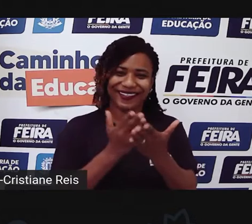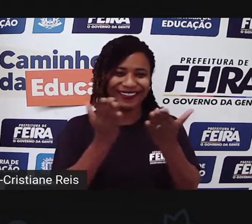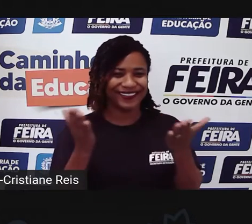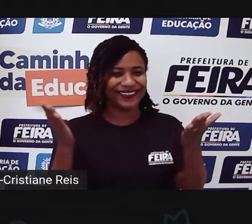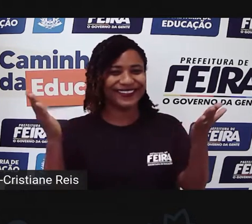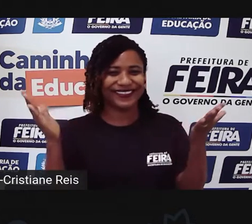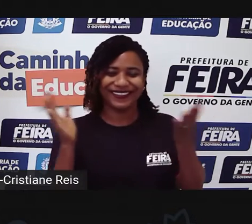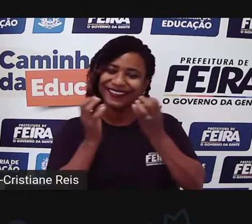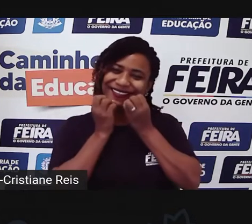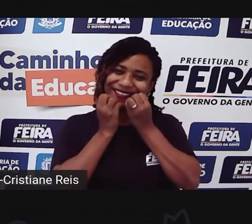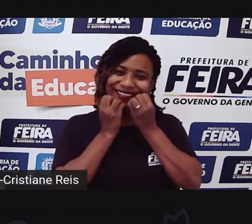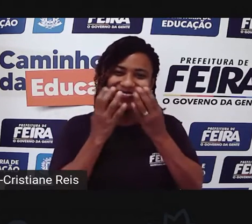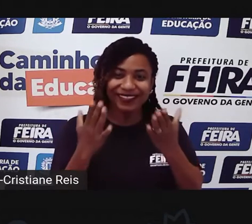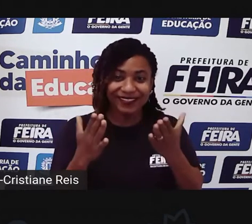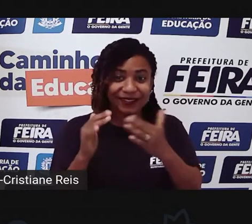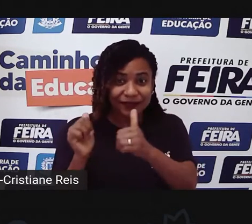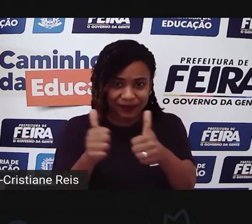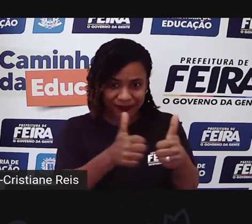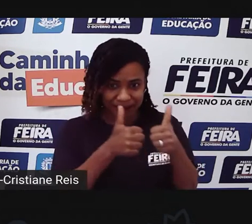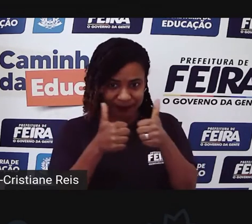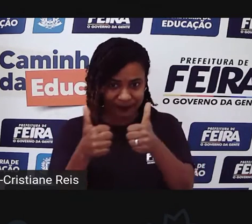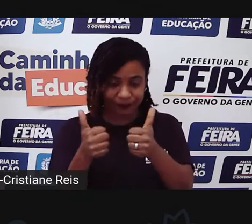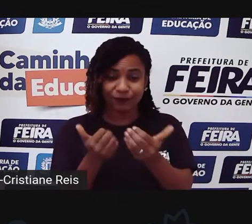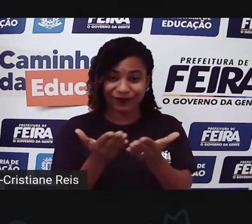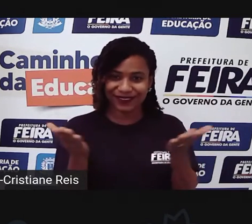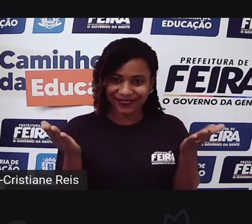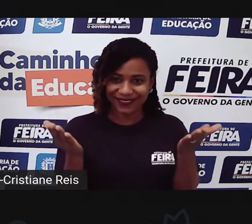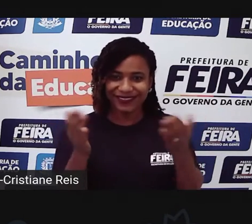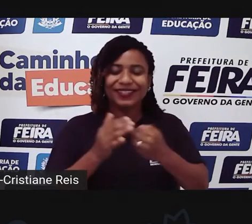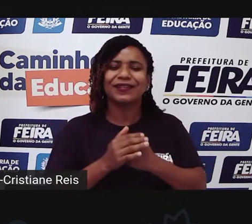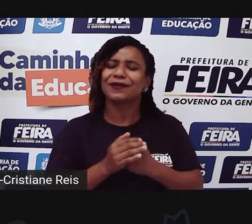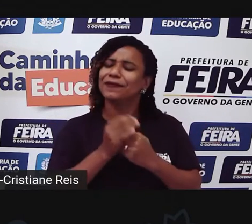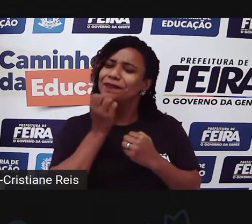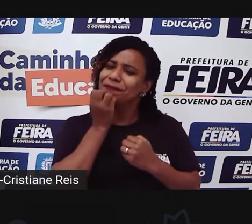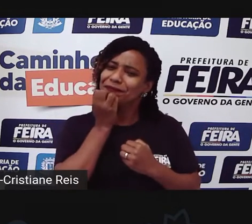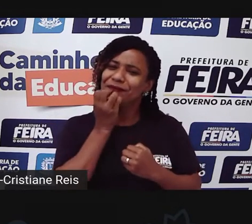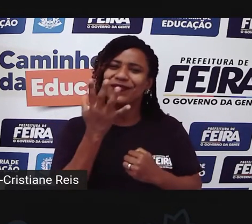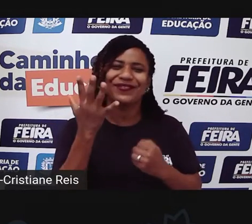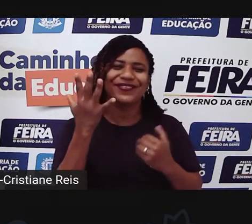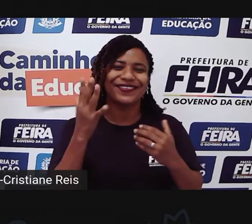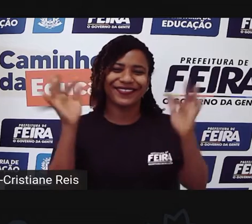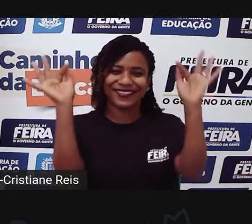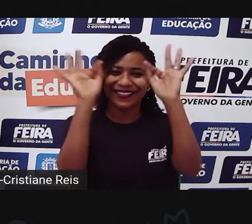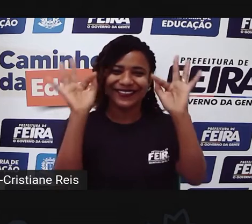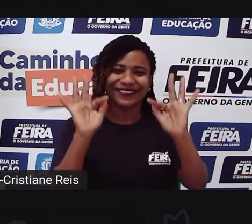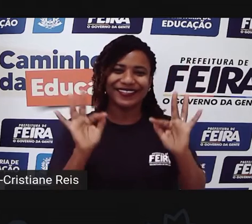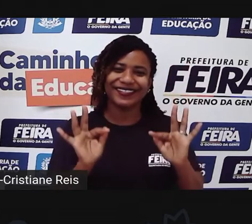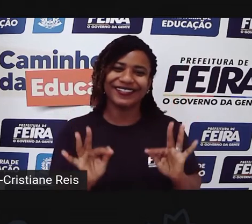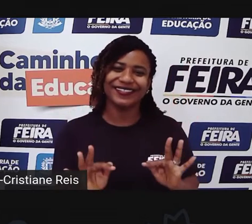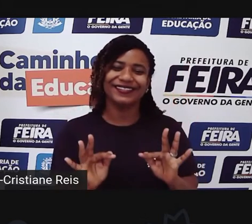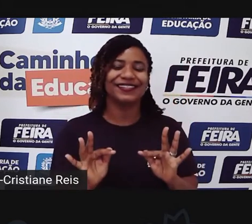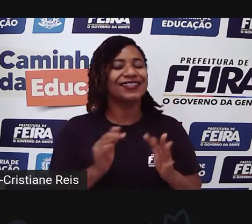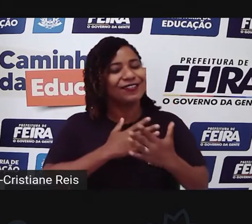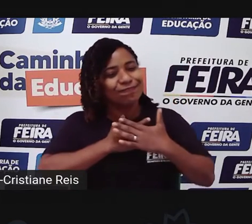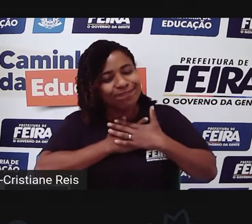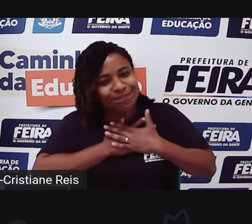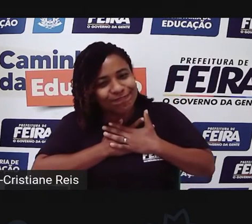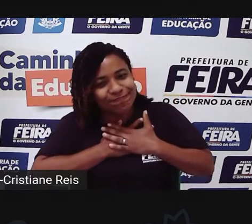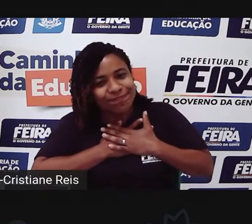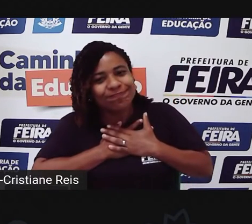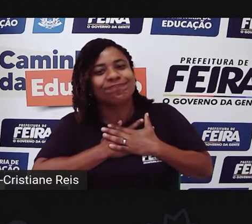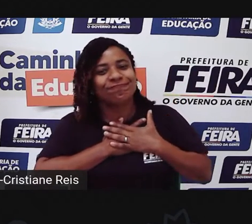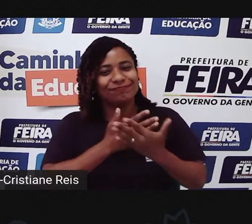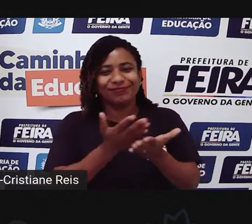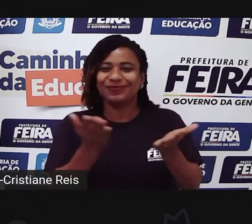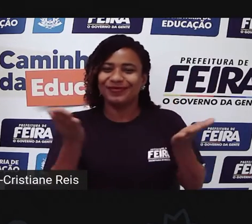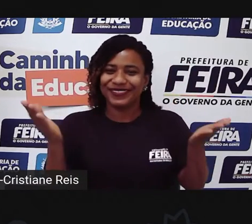Olá, meus amores, tudo certinho com vocês? Espero que vocês estejam assim muito felizes, é o que eu desejo mesmo, do fundo de